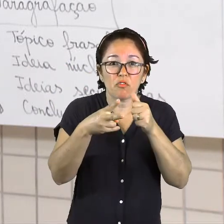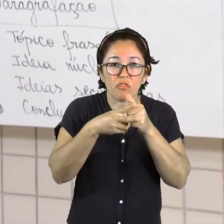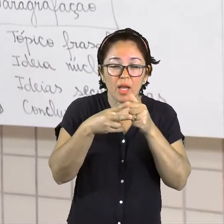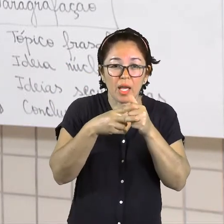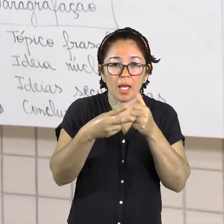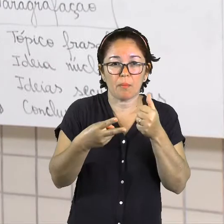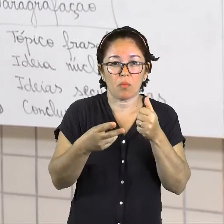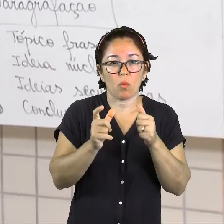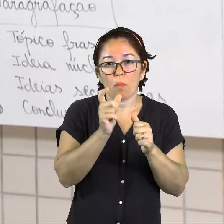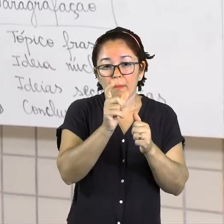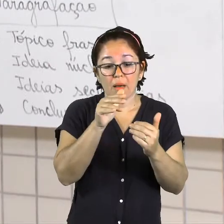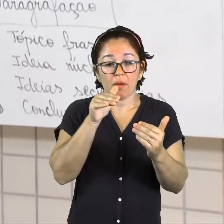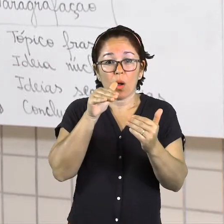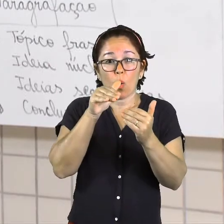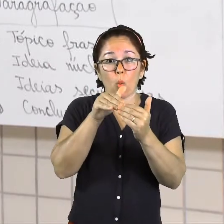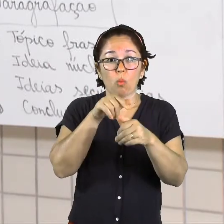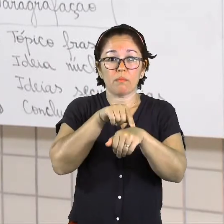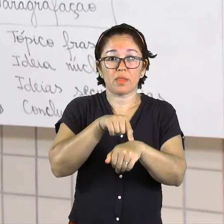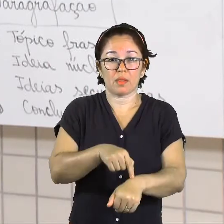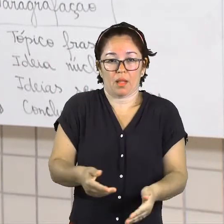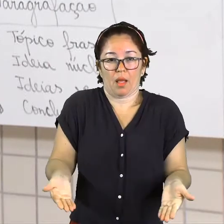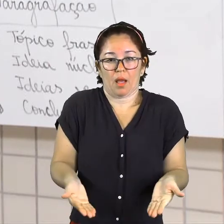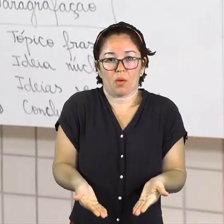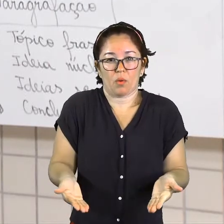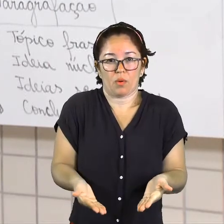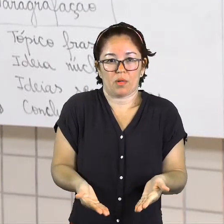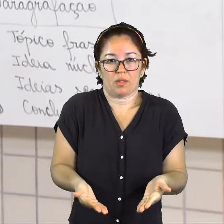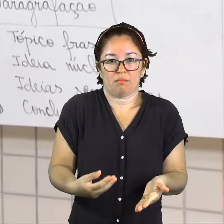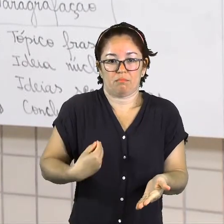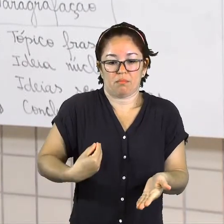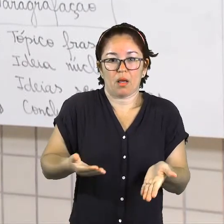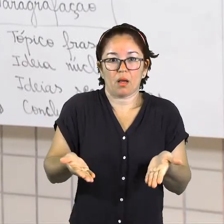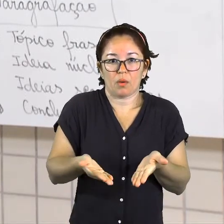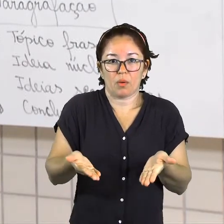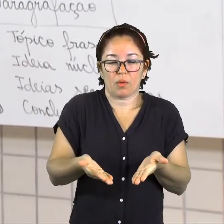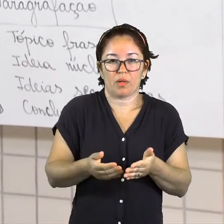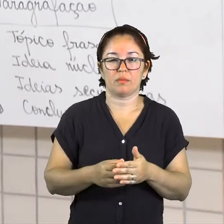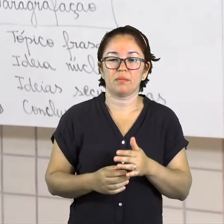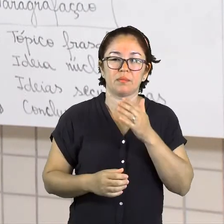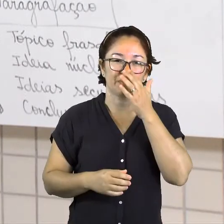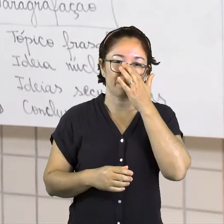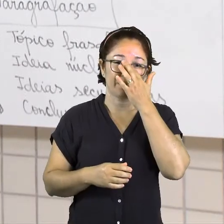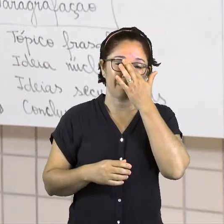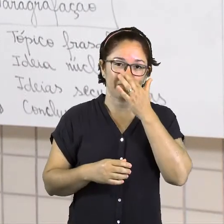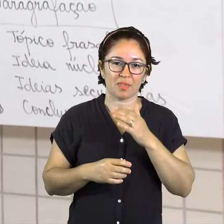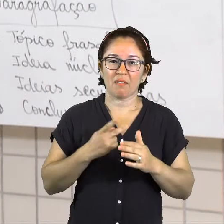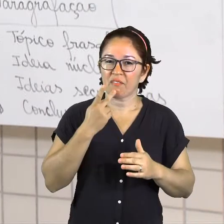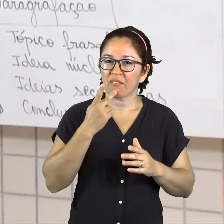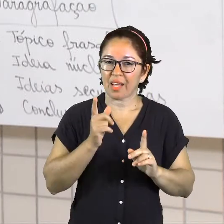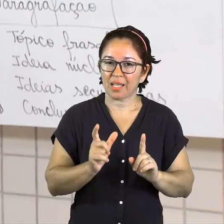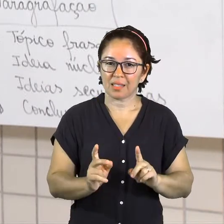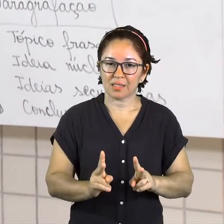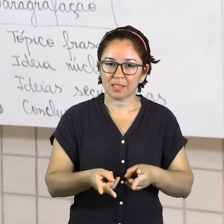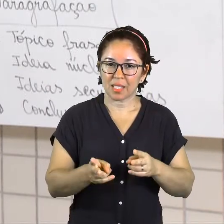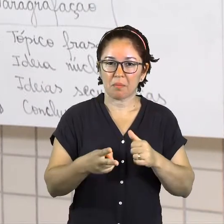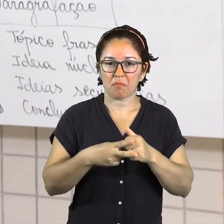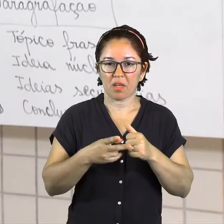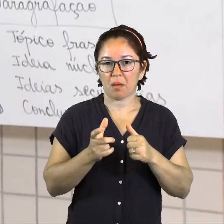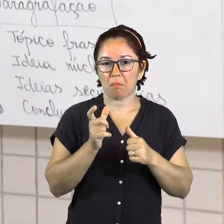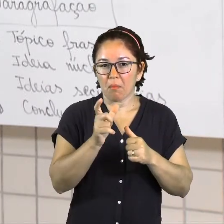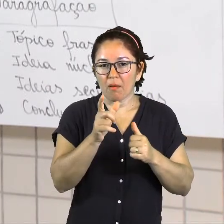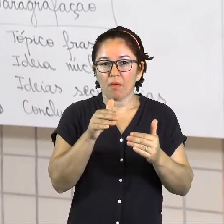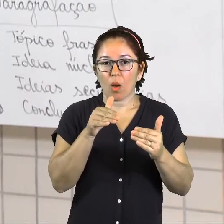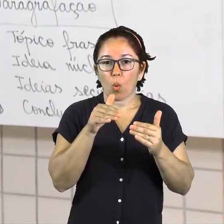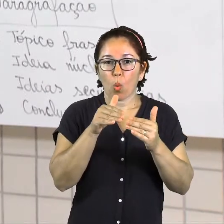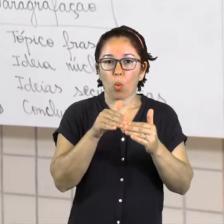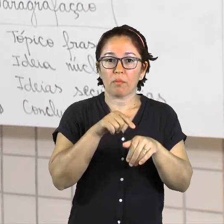algum artigo, algum texto nessa área, usa-se basicamente o presente para indicar que é algo que está acontecendo ali